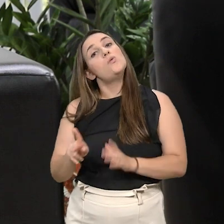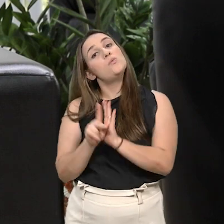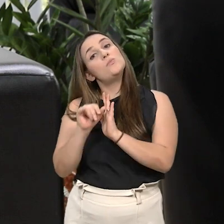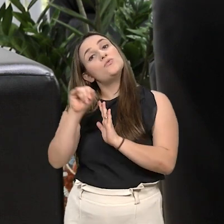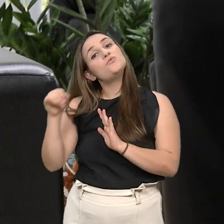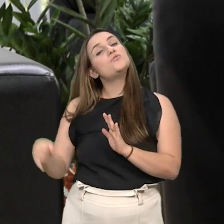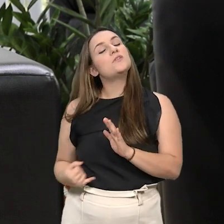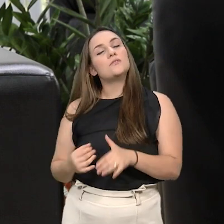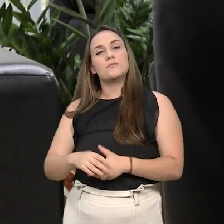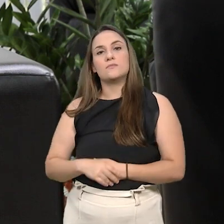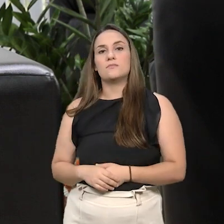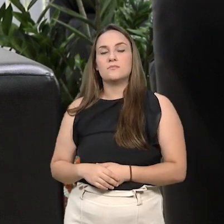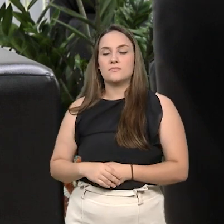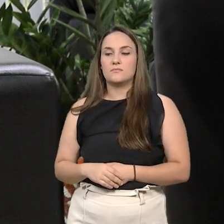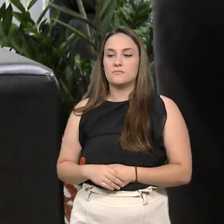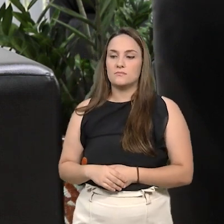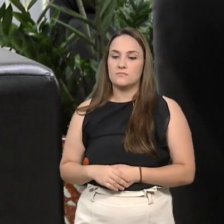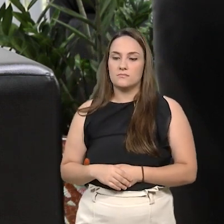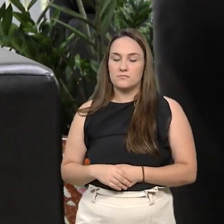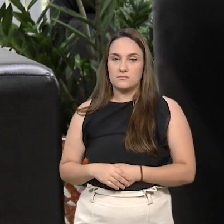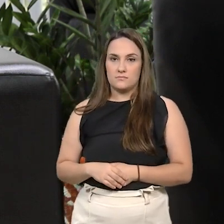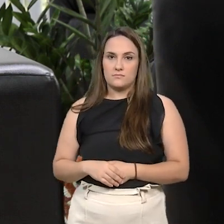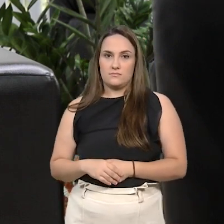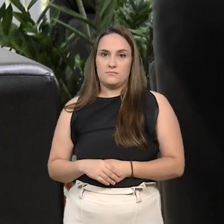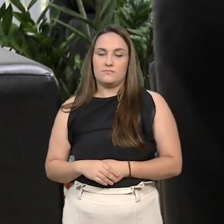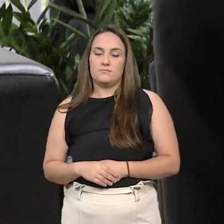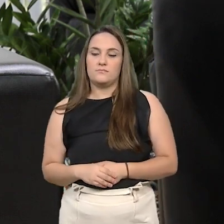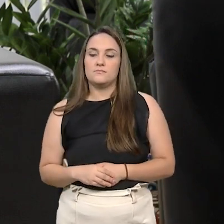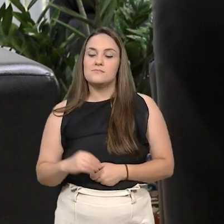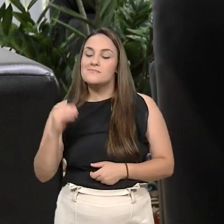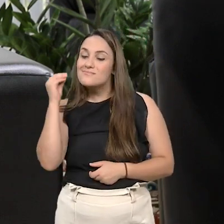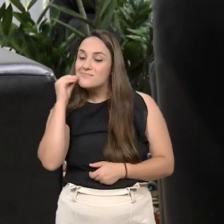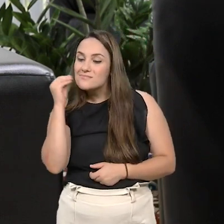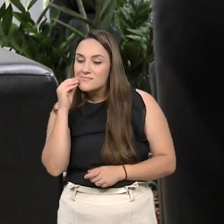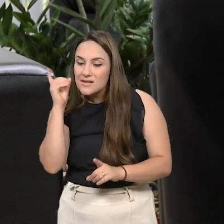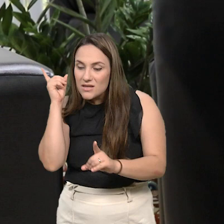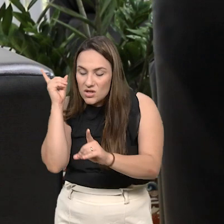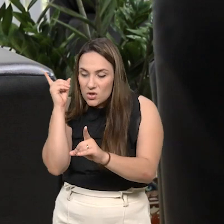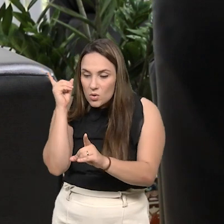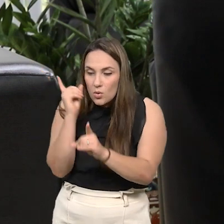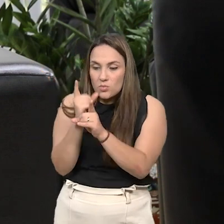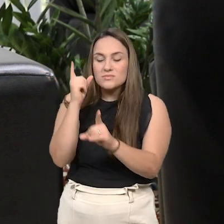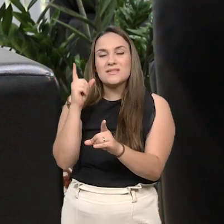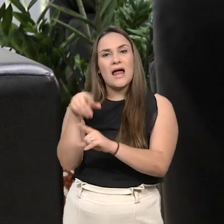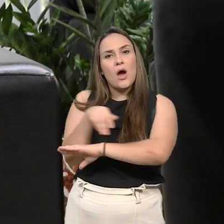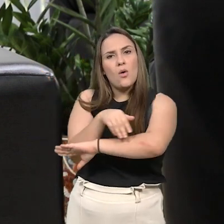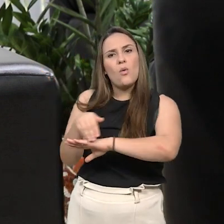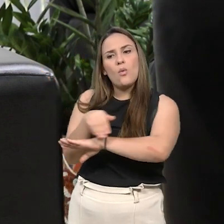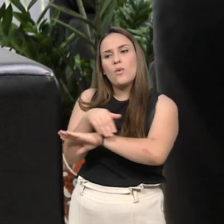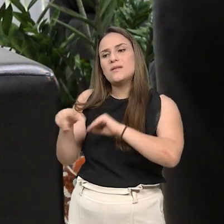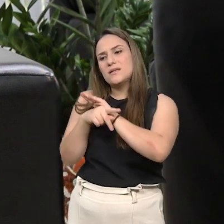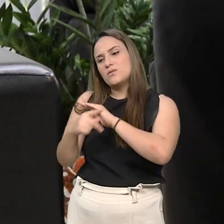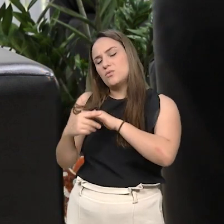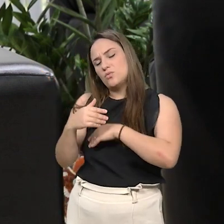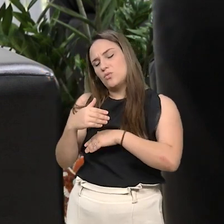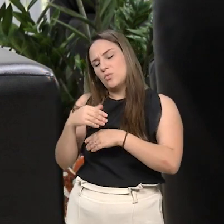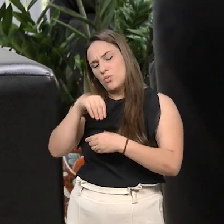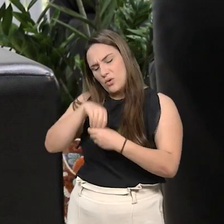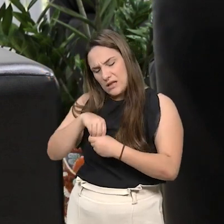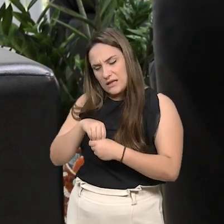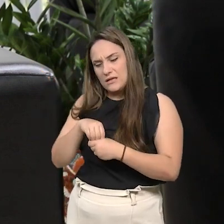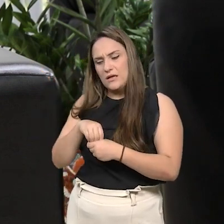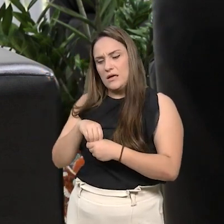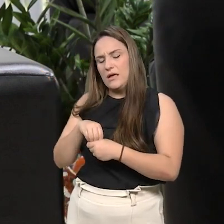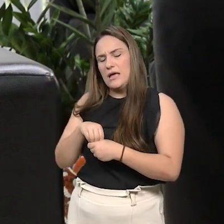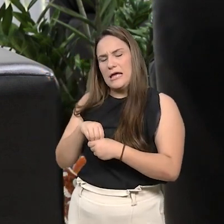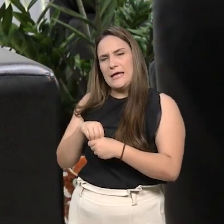exemplo, é uma busca de endereços nos órgãos externos. Então, nós queremos ir na Justiça Eleitoral, nós